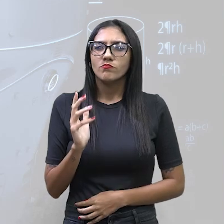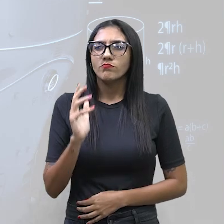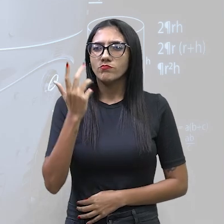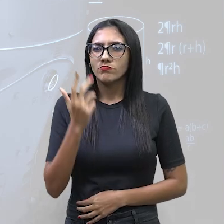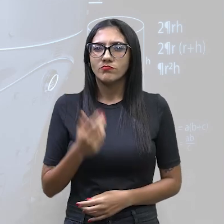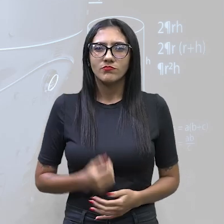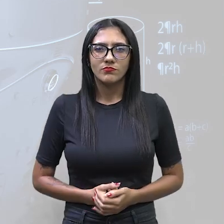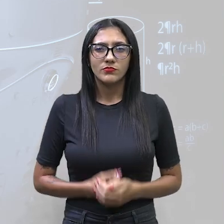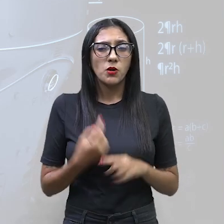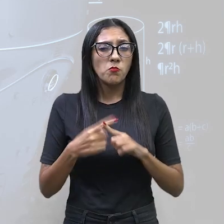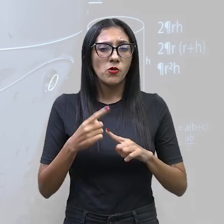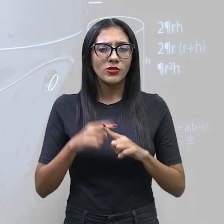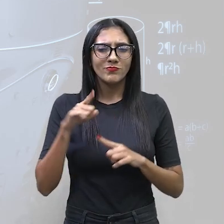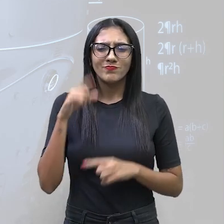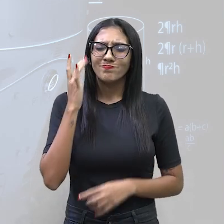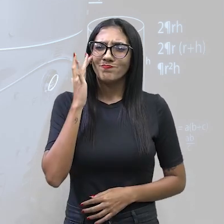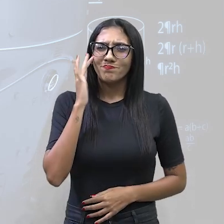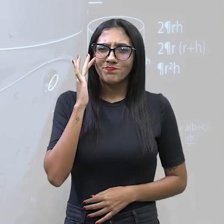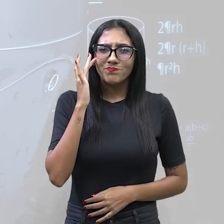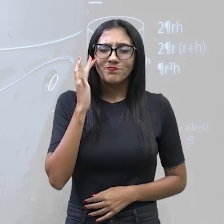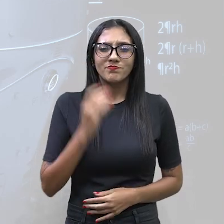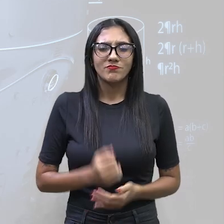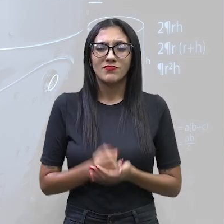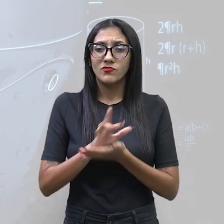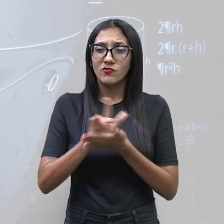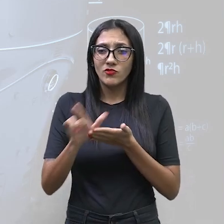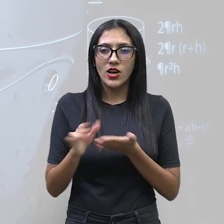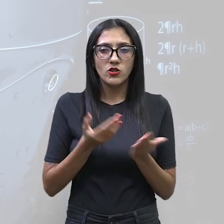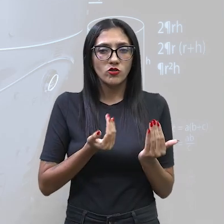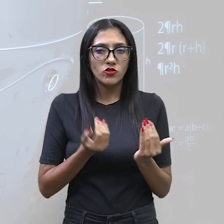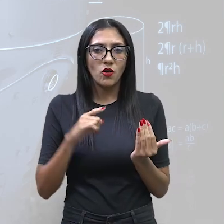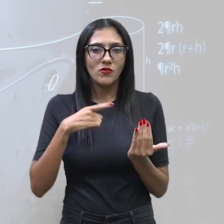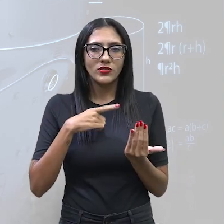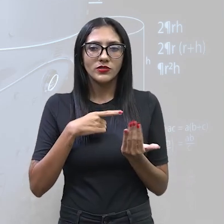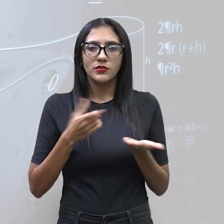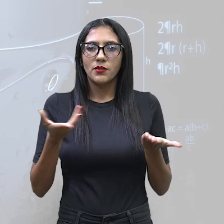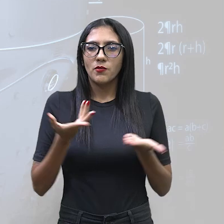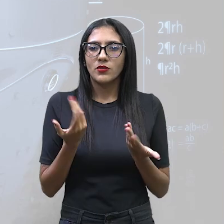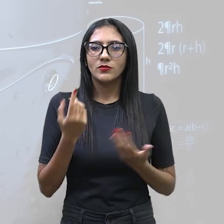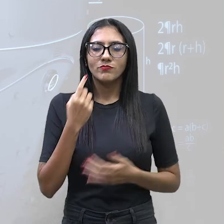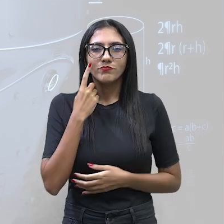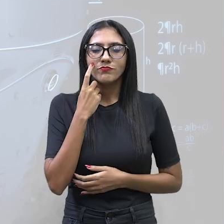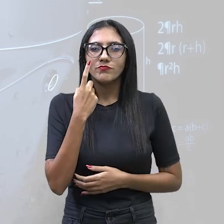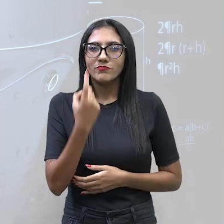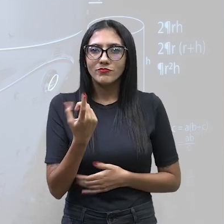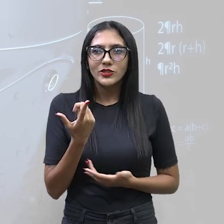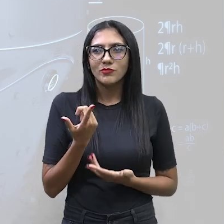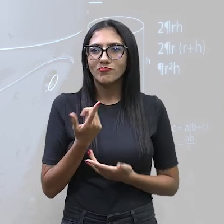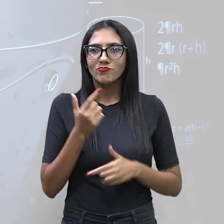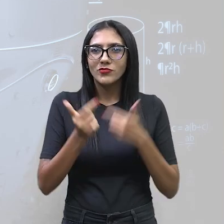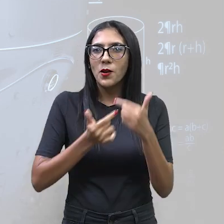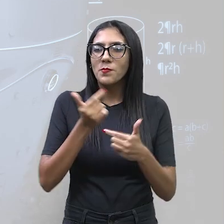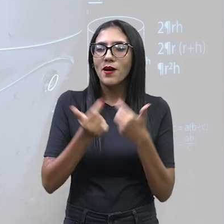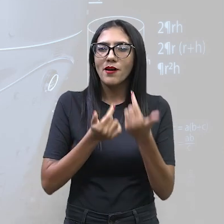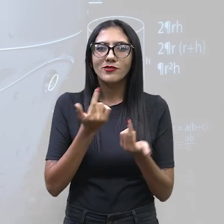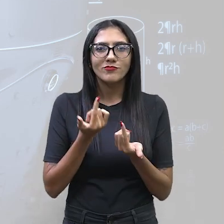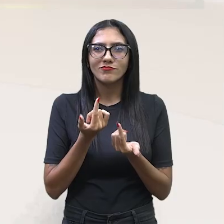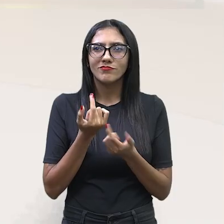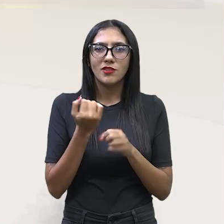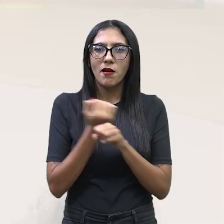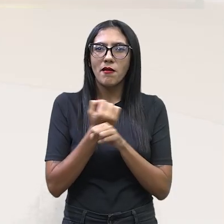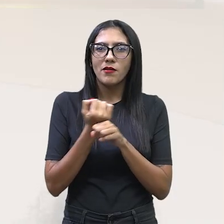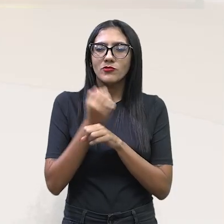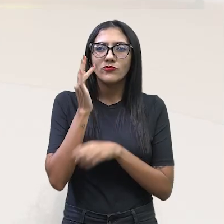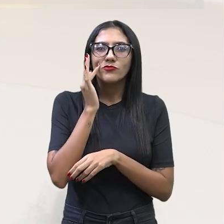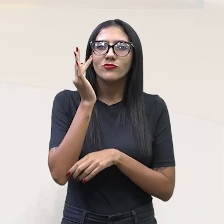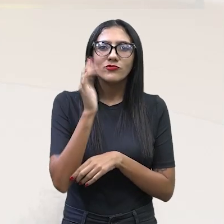Por que será que uma quantidade aí grande de jovens estão indo fazer opção por um emprego que daqui a um tempinho